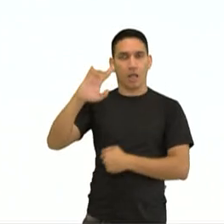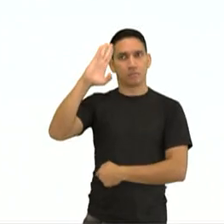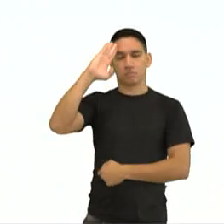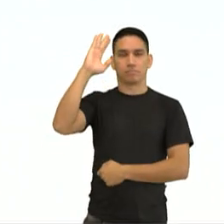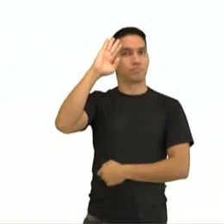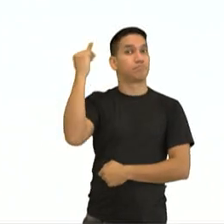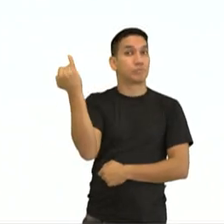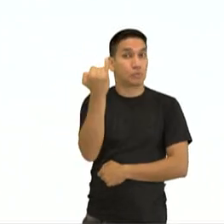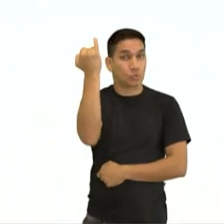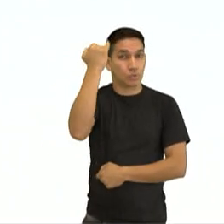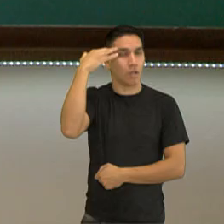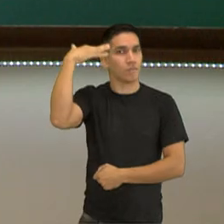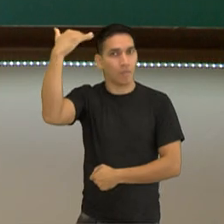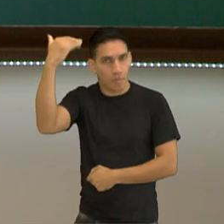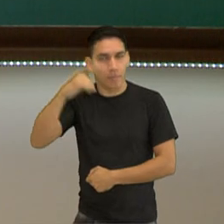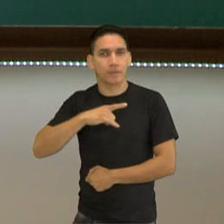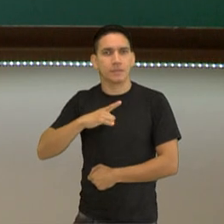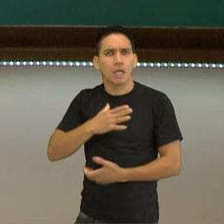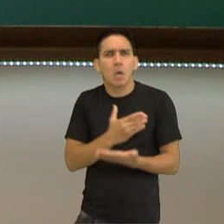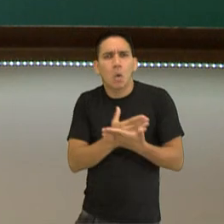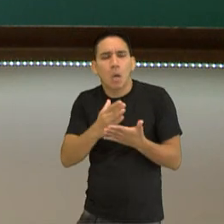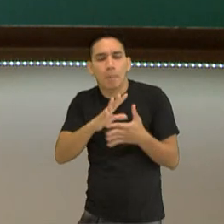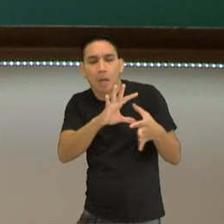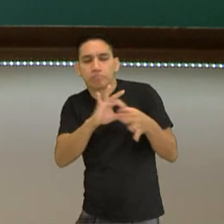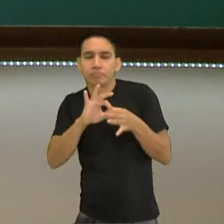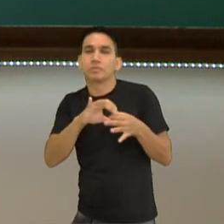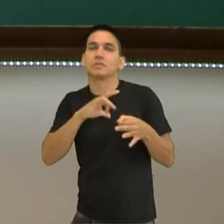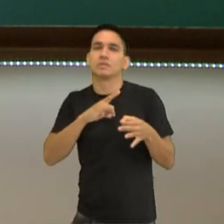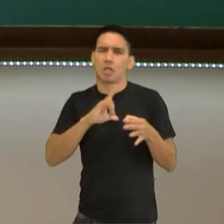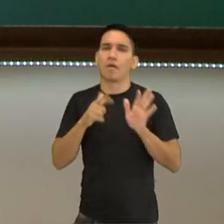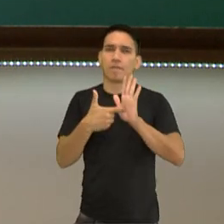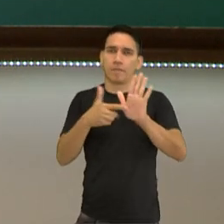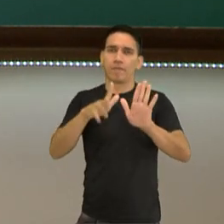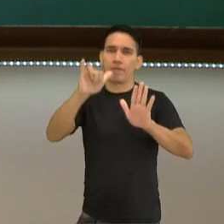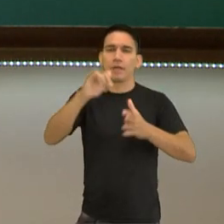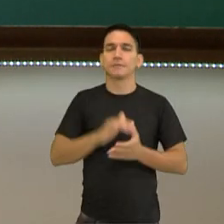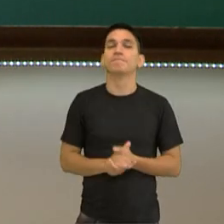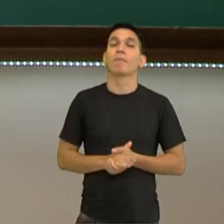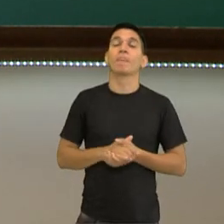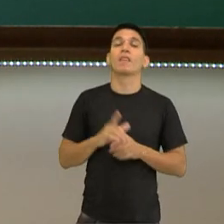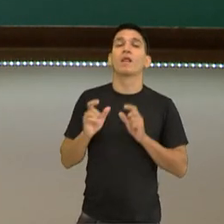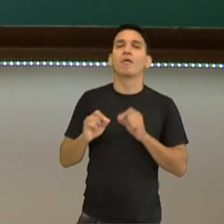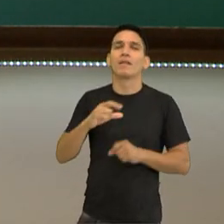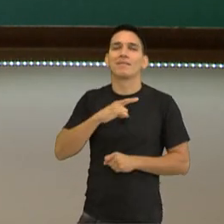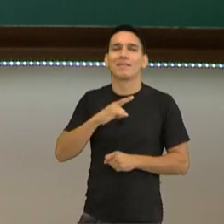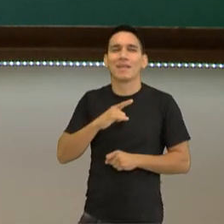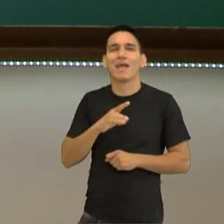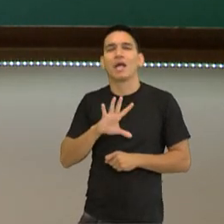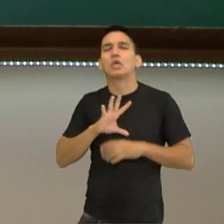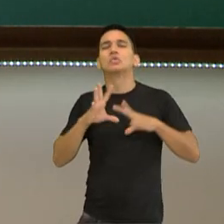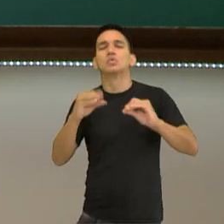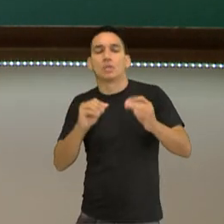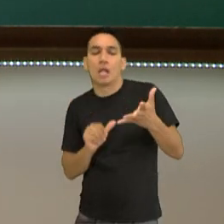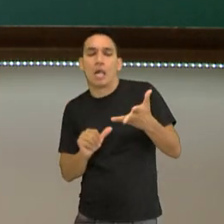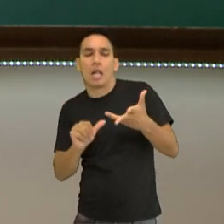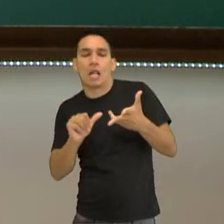Ele vai caracterizar, ele vai puxar, nós vamos colocar um trechinho dela aí, ele vai puxar toda essa